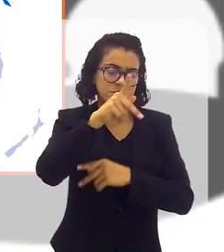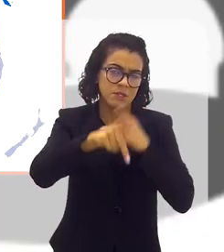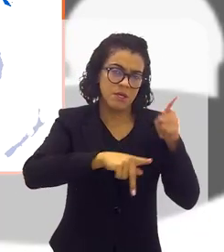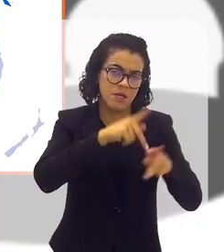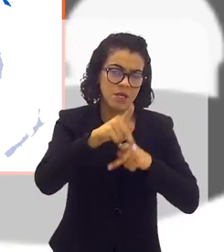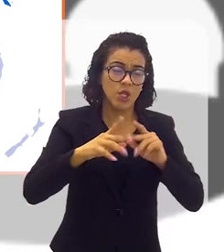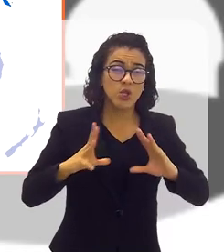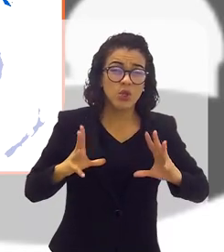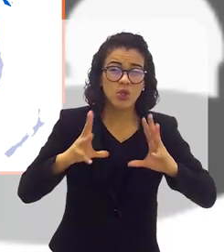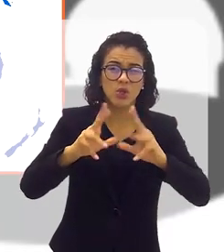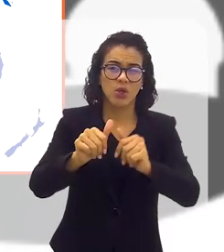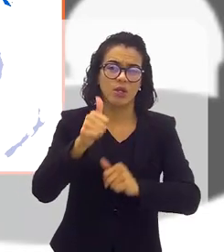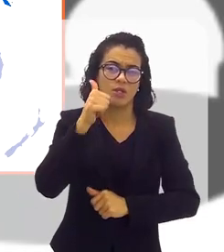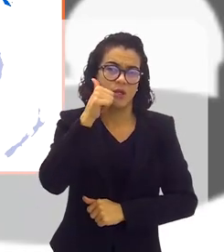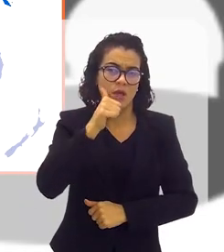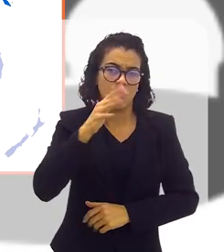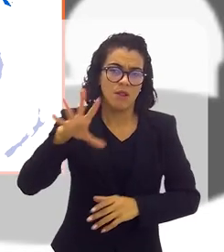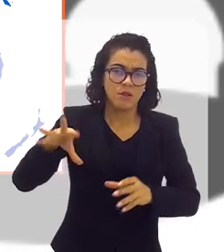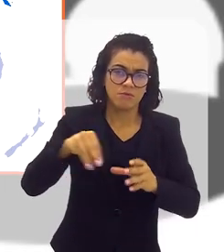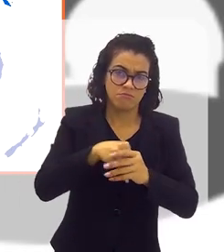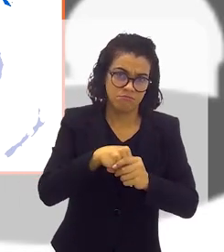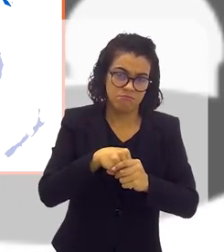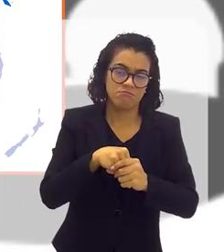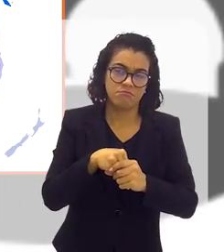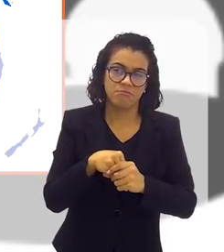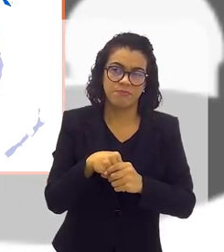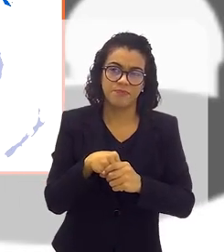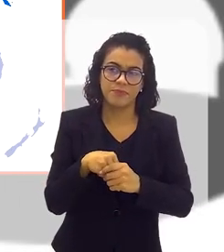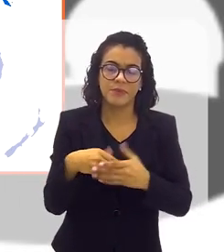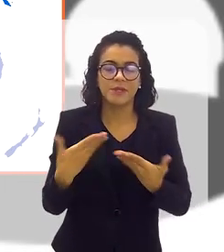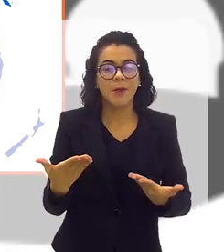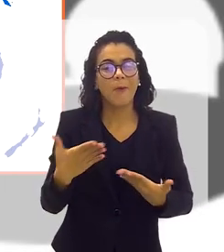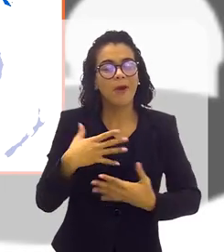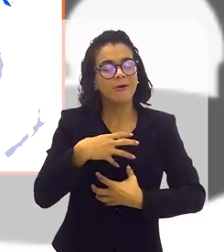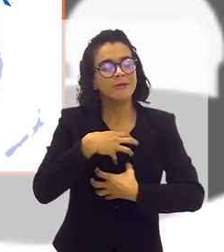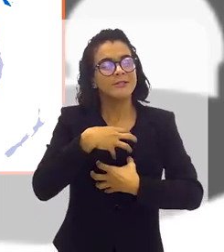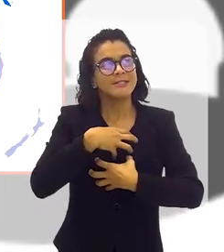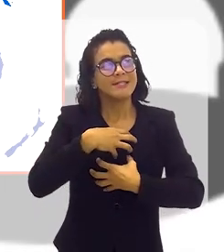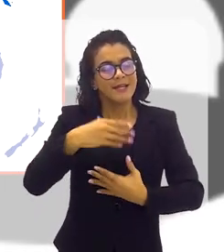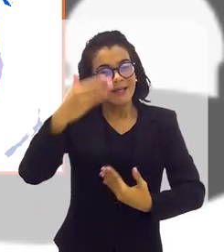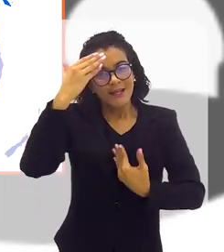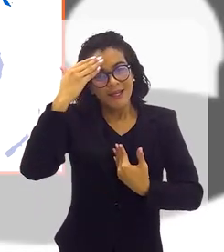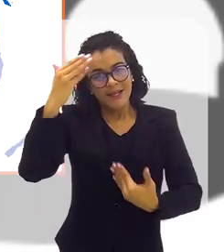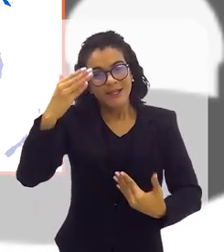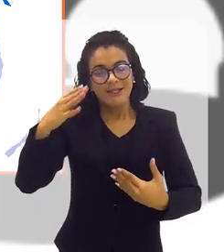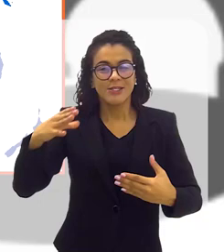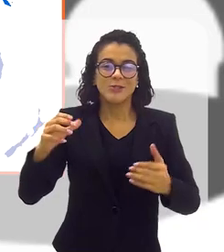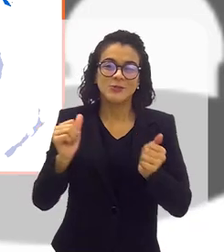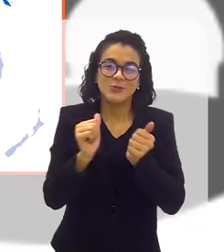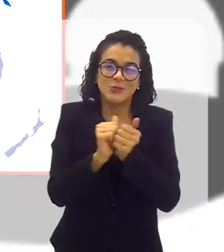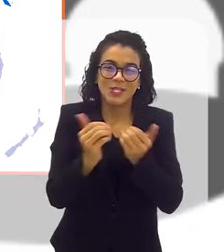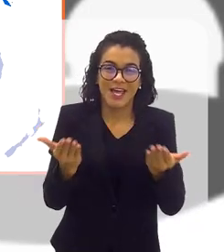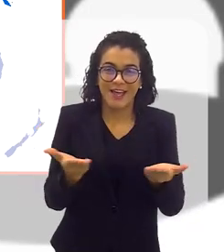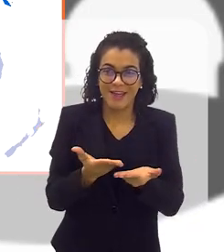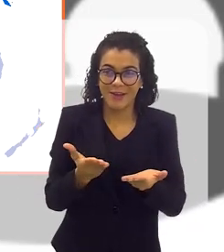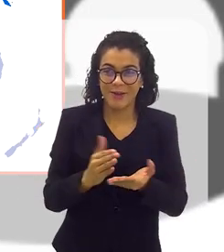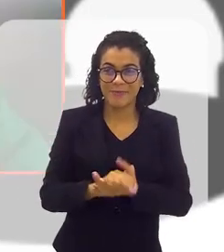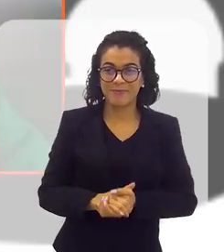população que todas as mulheres estão incluídas. Então, é muito gratificante podermos estar aqui juntas